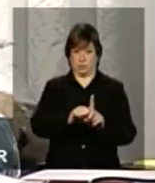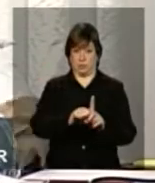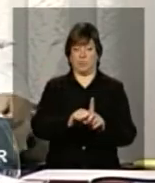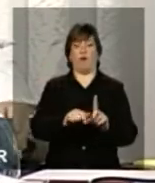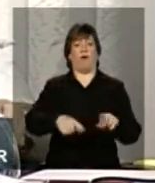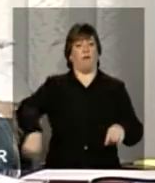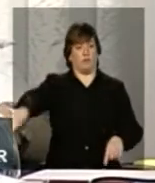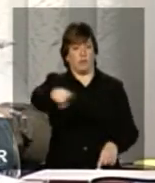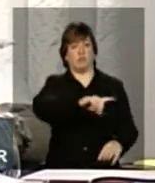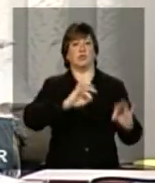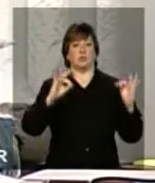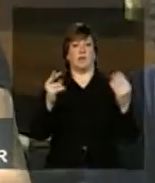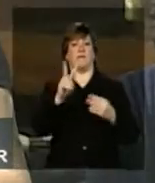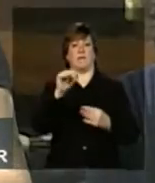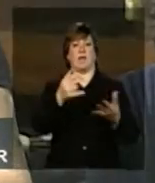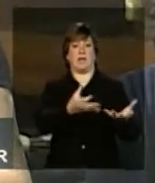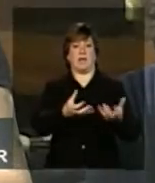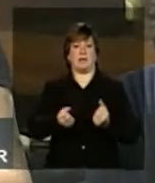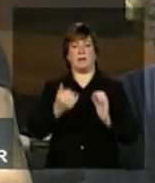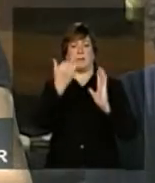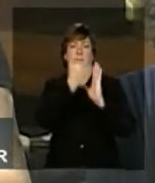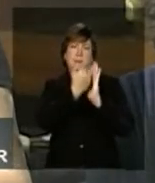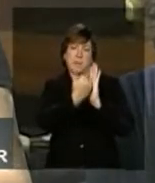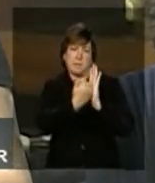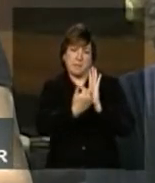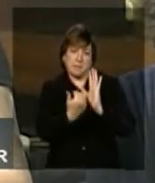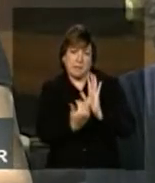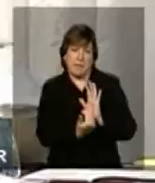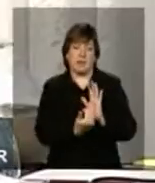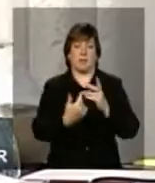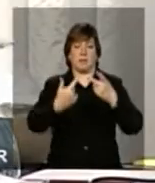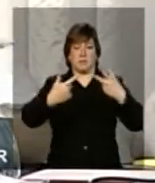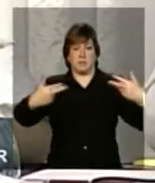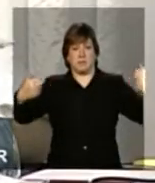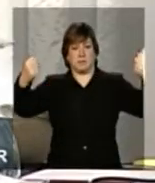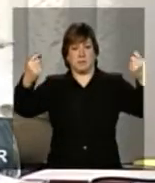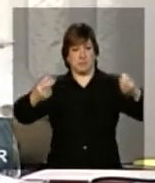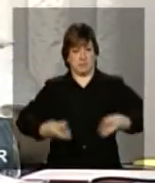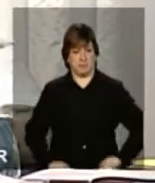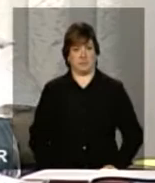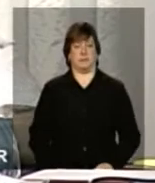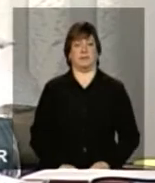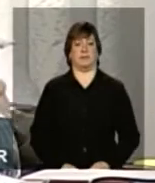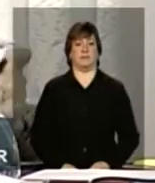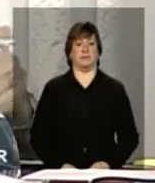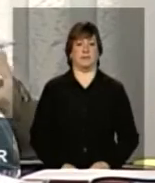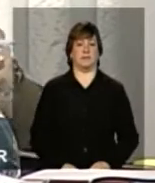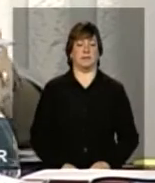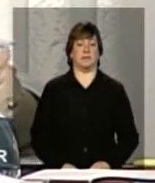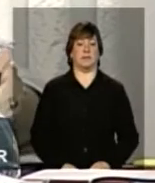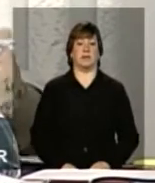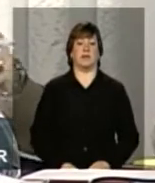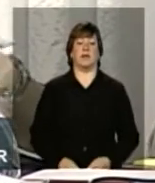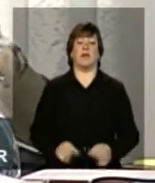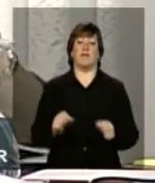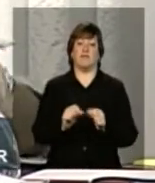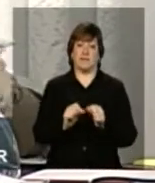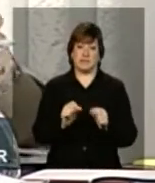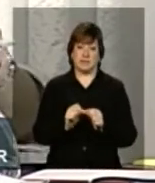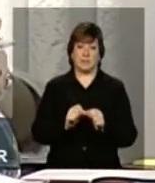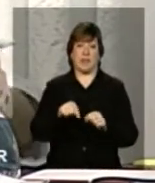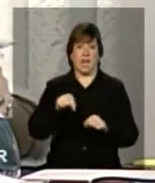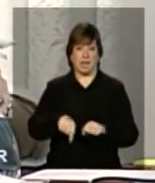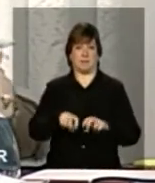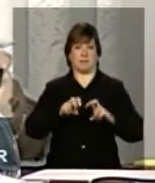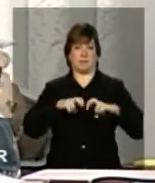todas receberão os detalhamentos disso, não é? E construímos esta